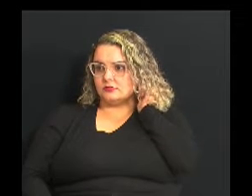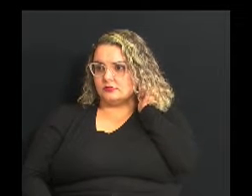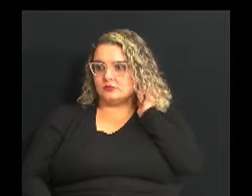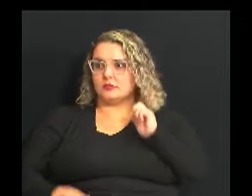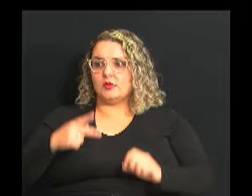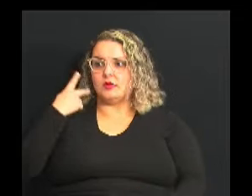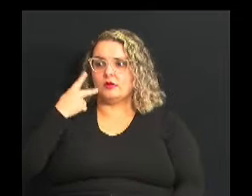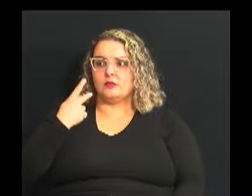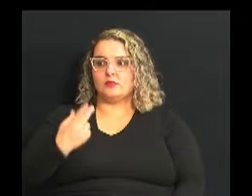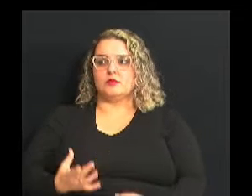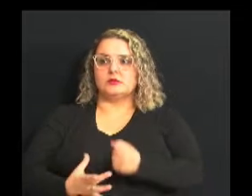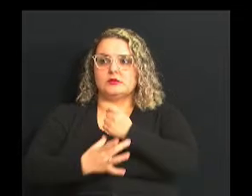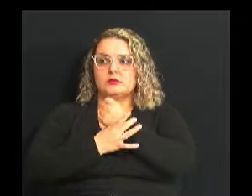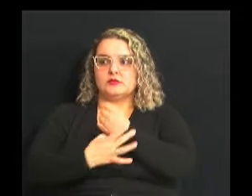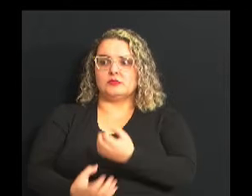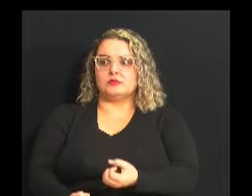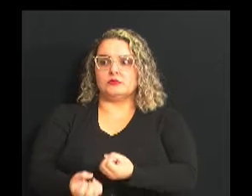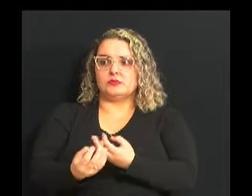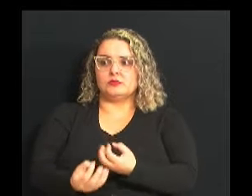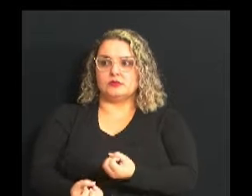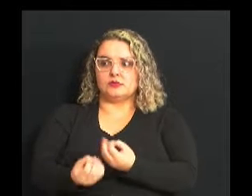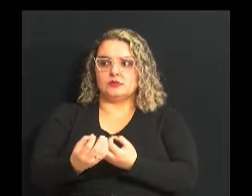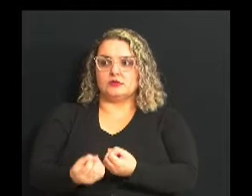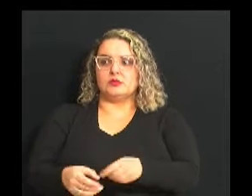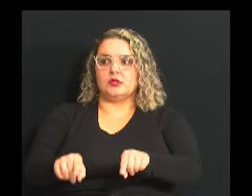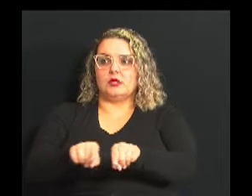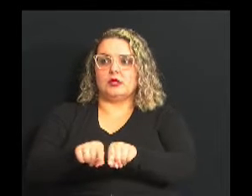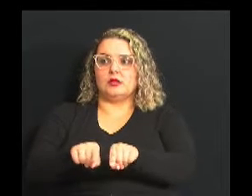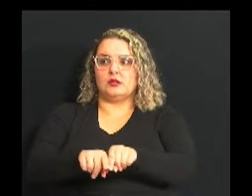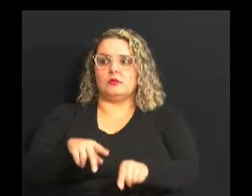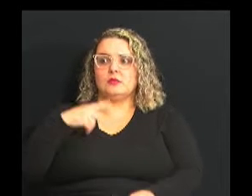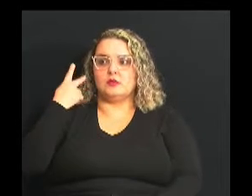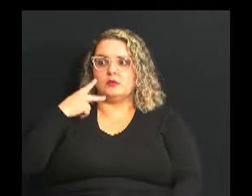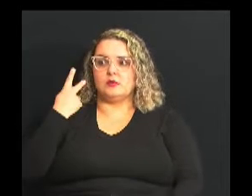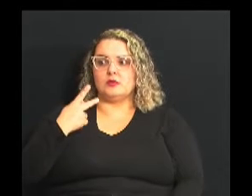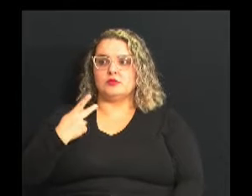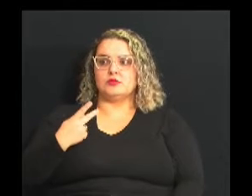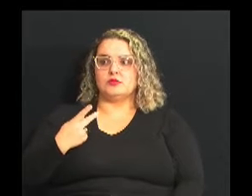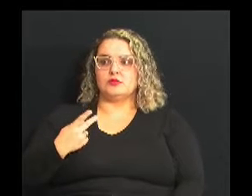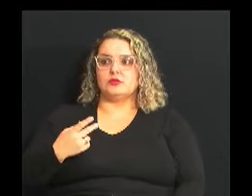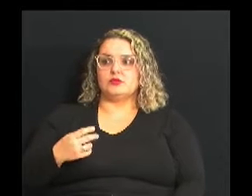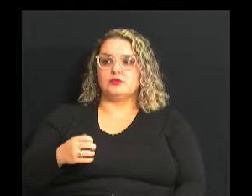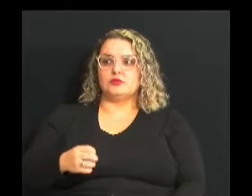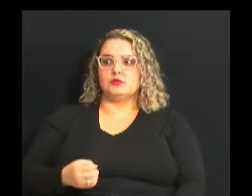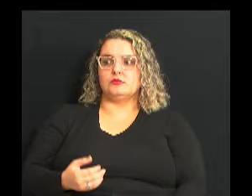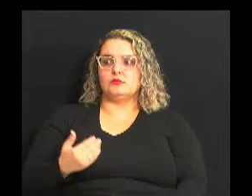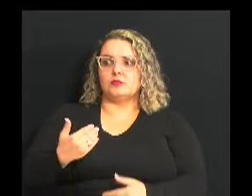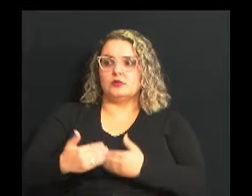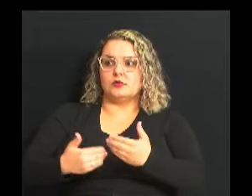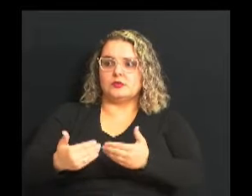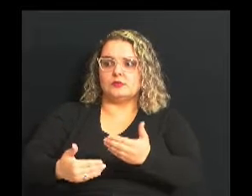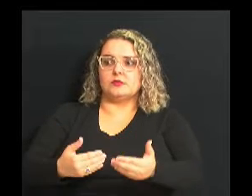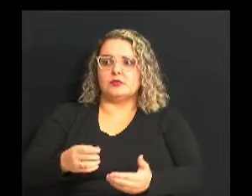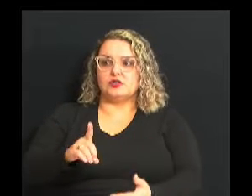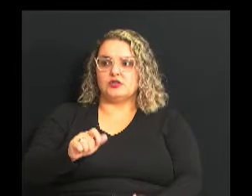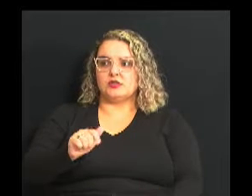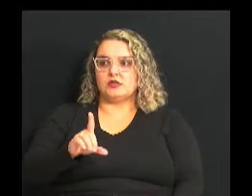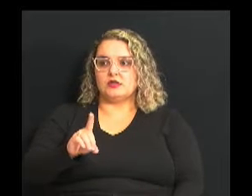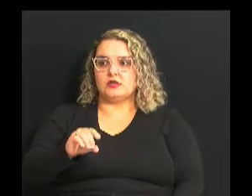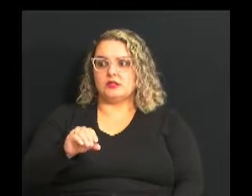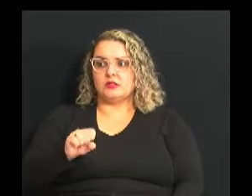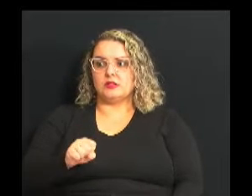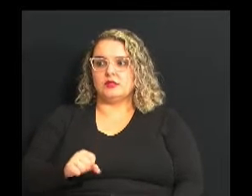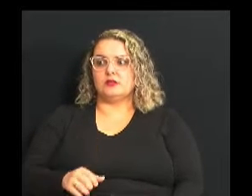segurança de informação, né? E também a política de proteção de dados pessoais da Câmara Municipal de Campinas, né? Criando assim o comitê